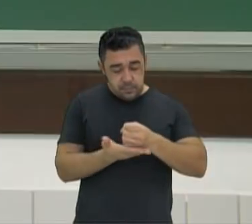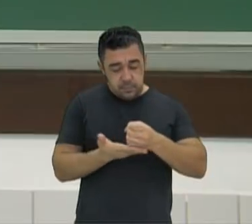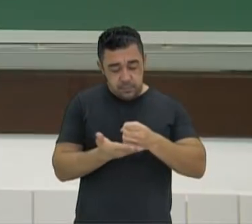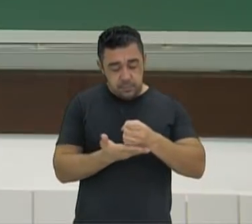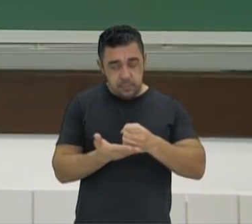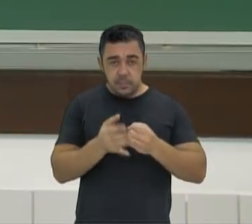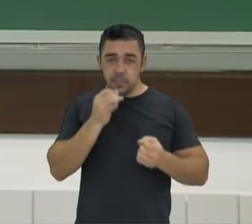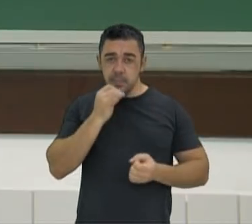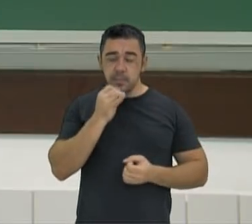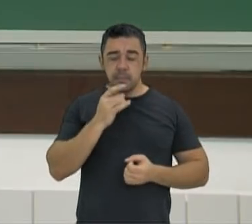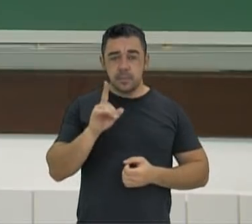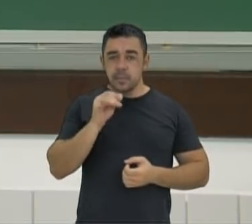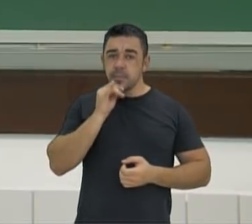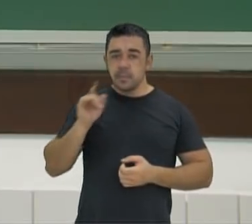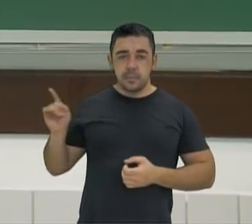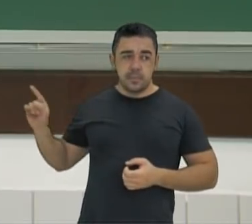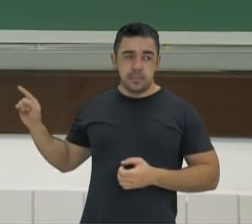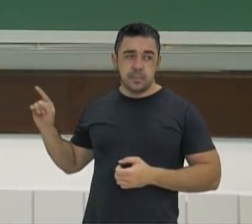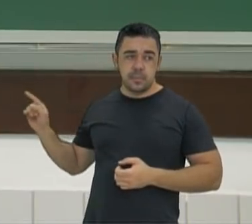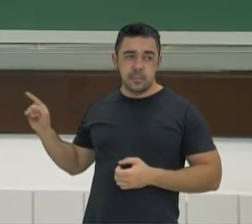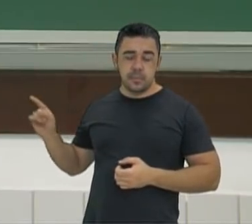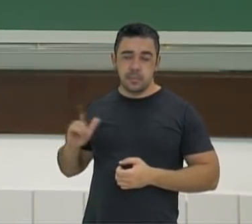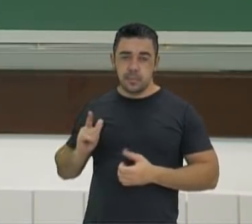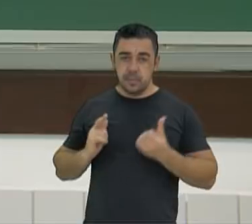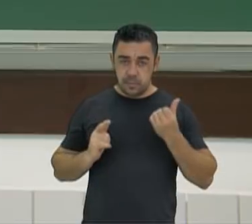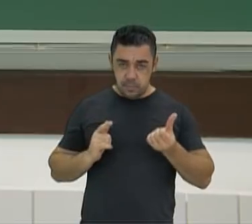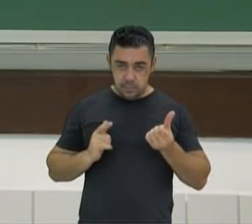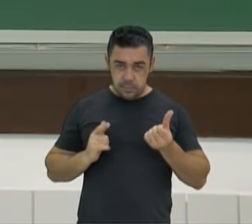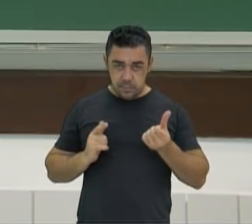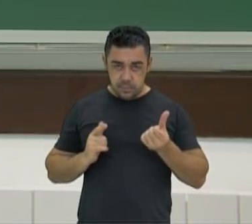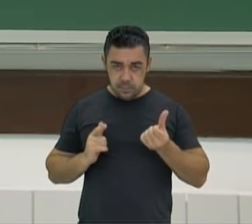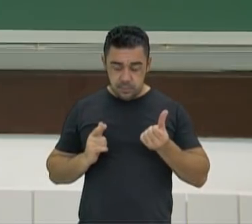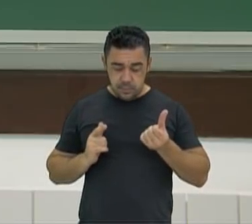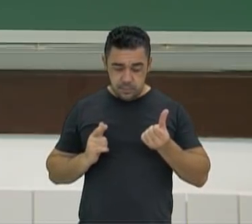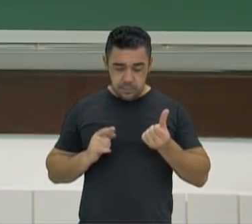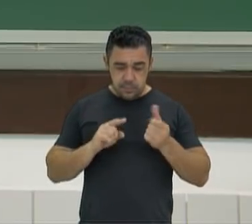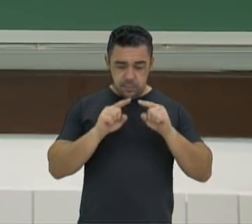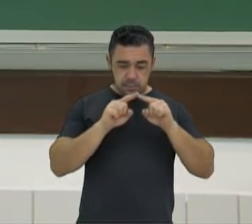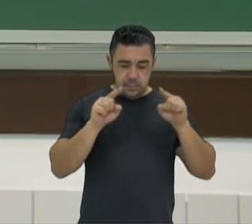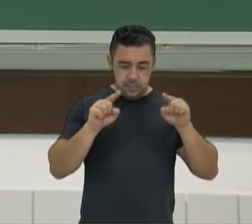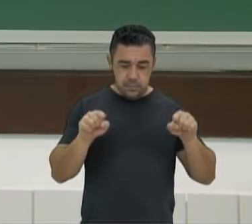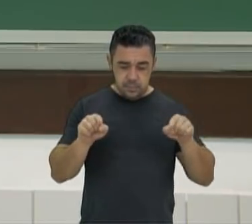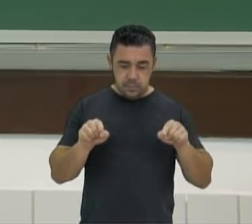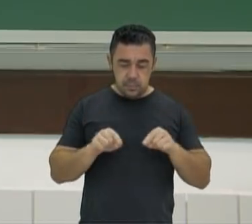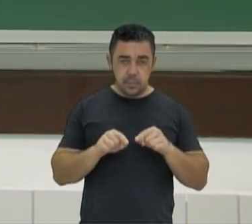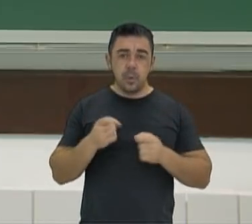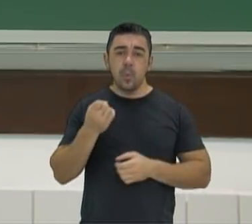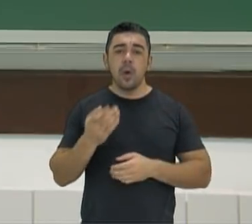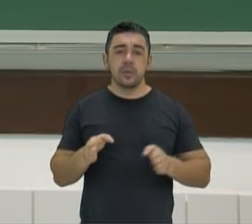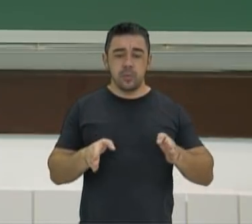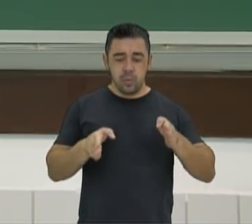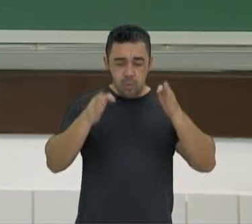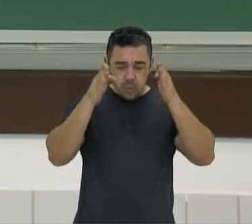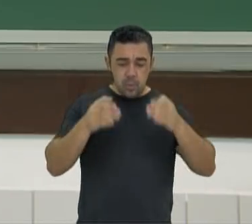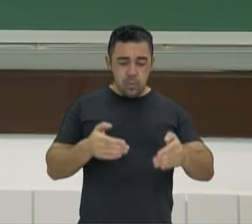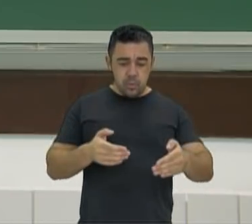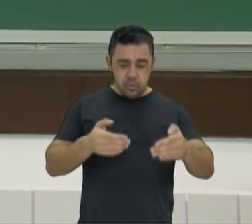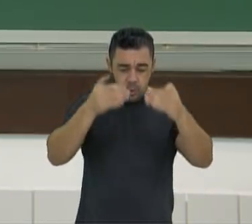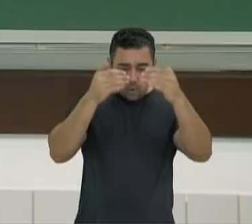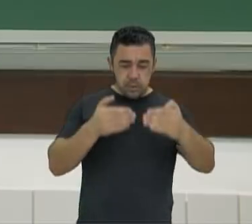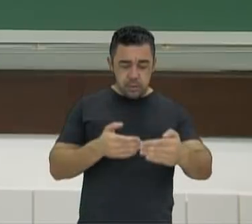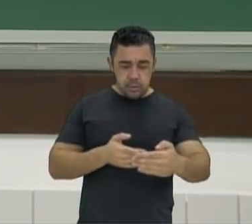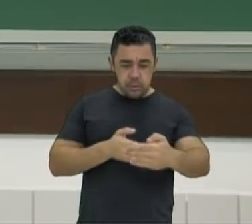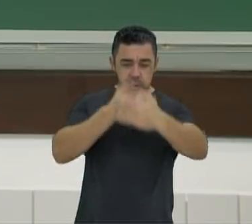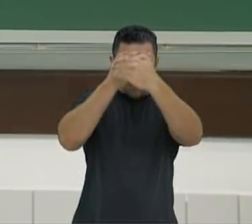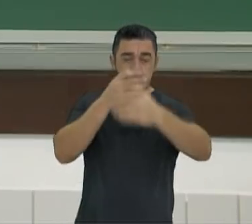base. Então, por exemplo, se eu pegar nosso prisma de base hexagonal, hexágono tem 6 lados. Vou ter 1, 2, 3,